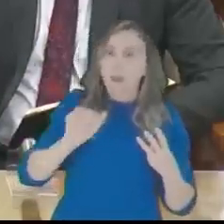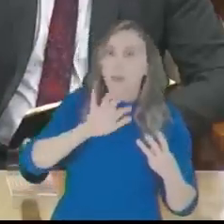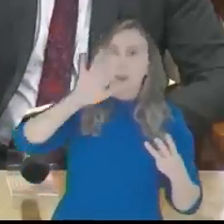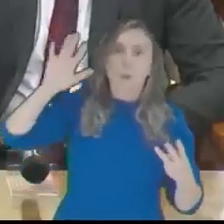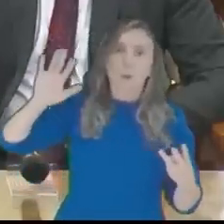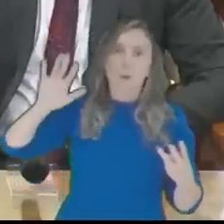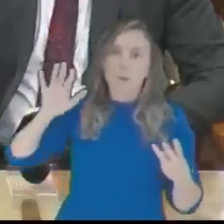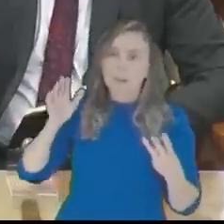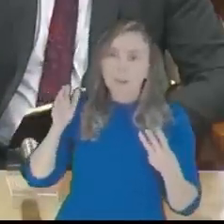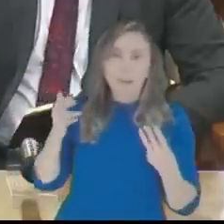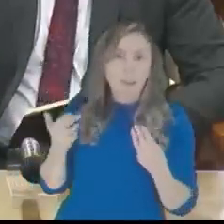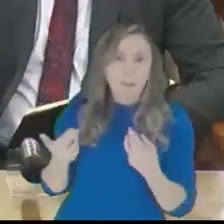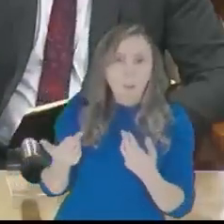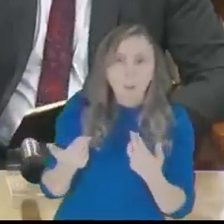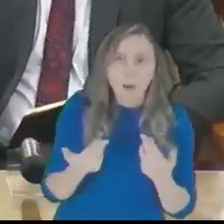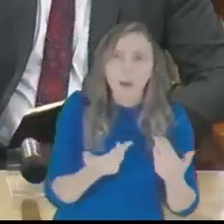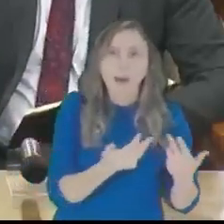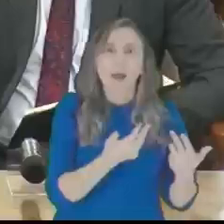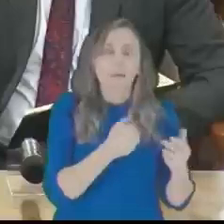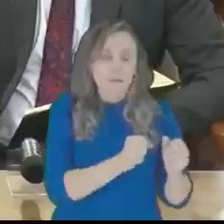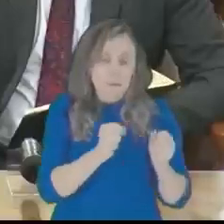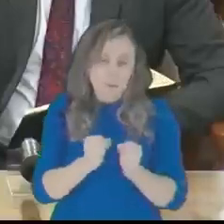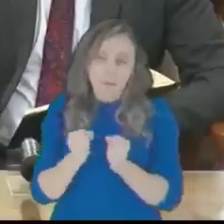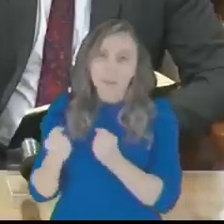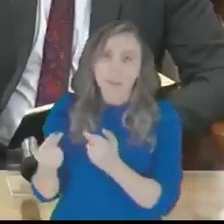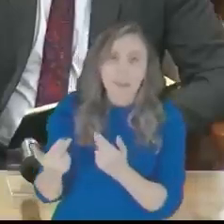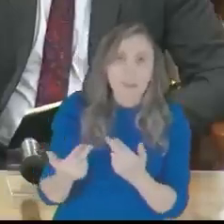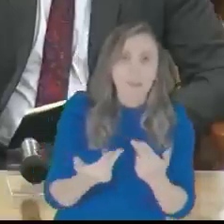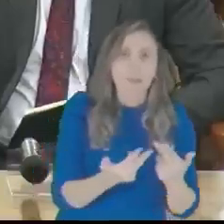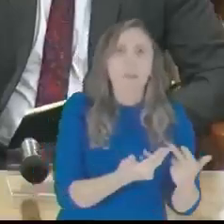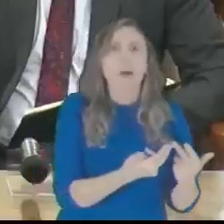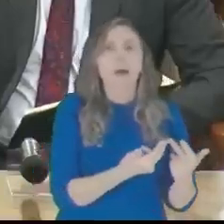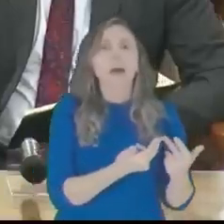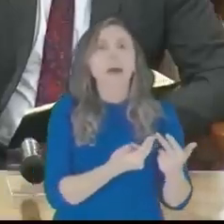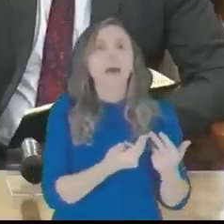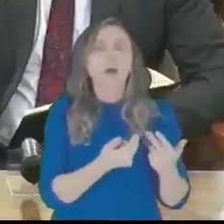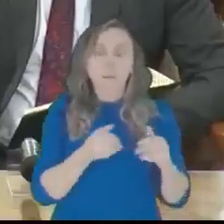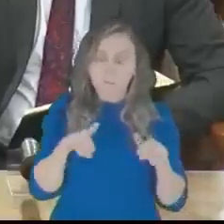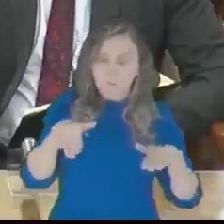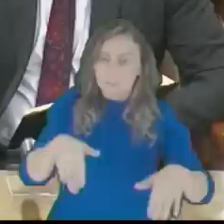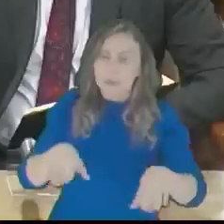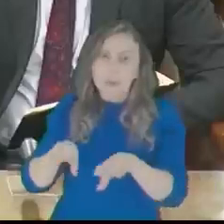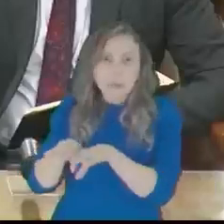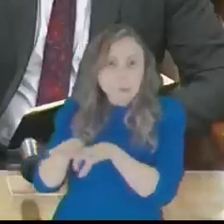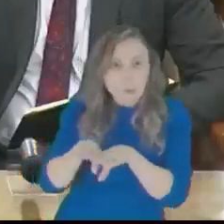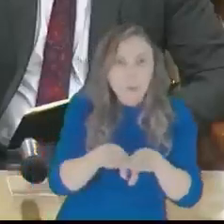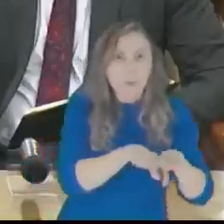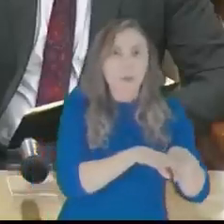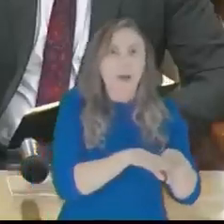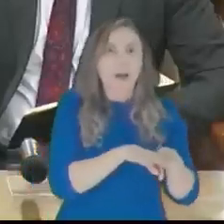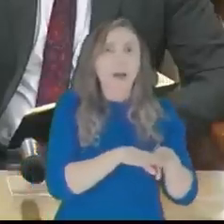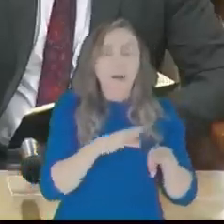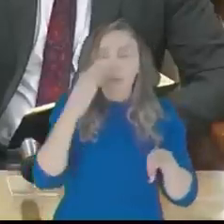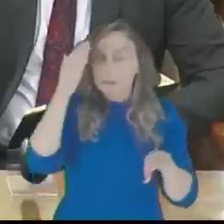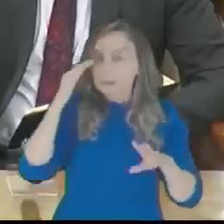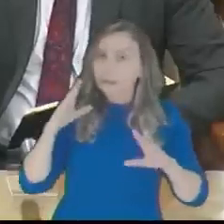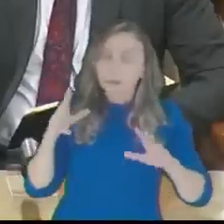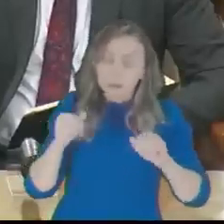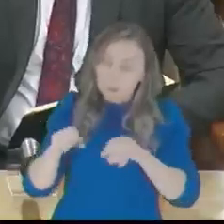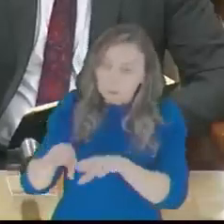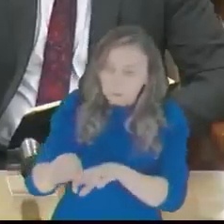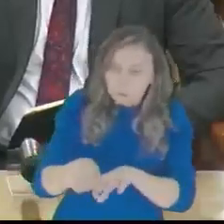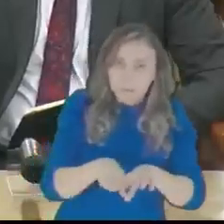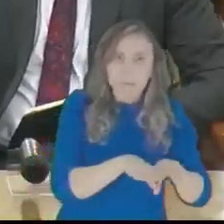majestade, com o mesmo poder, com a mesma onisciência, com a mesma onipotência, com a mesma onipresença, com a mesma